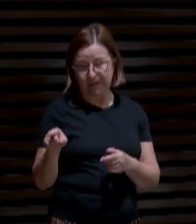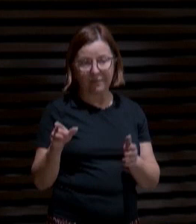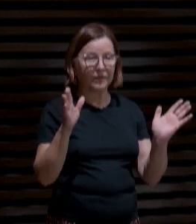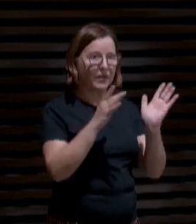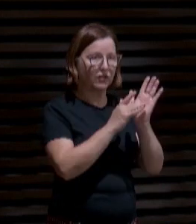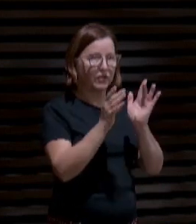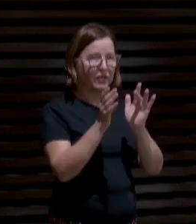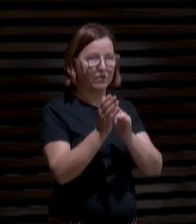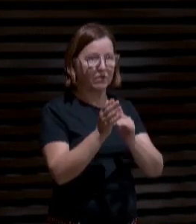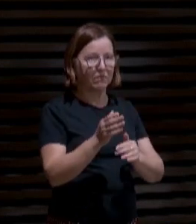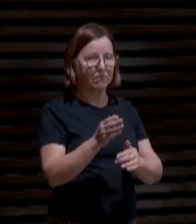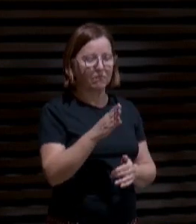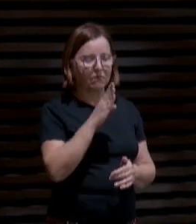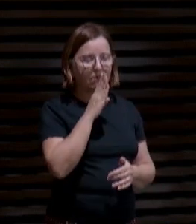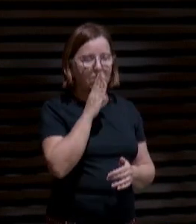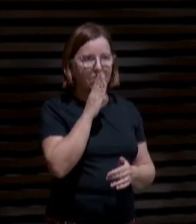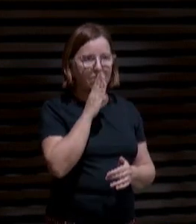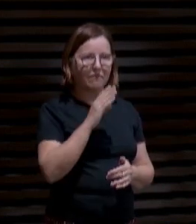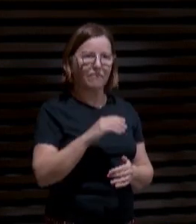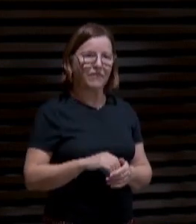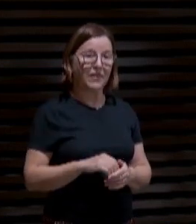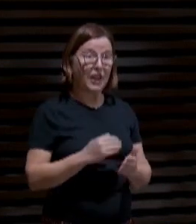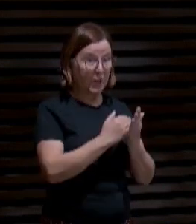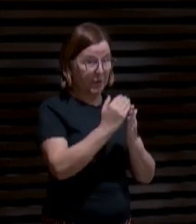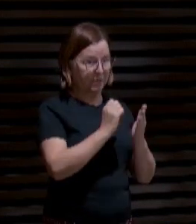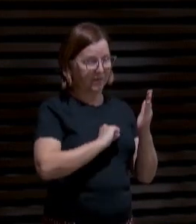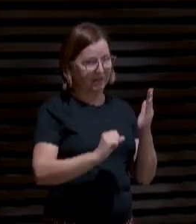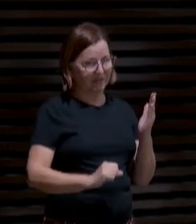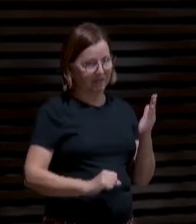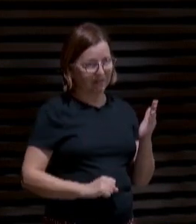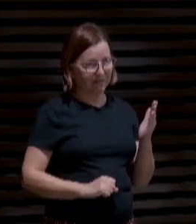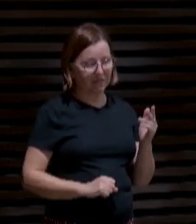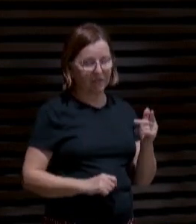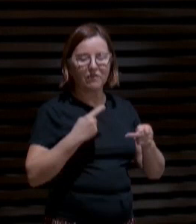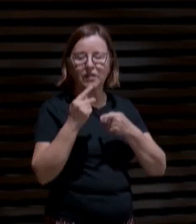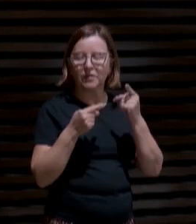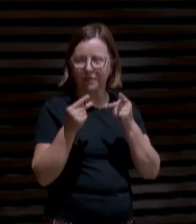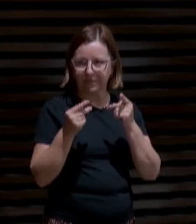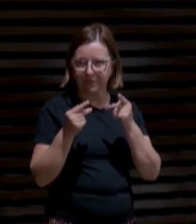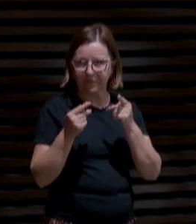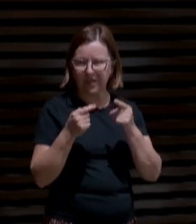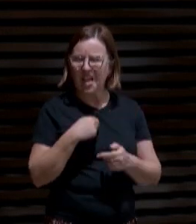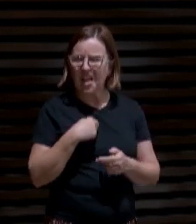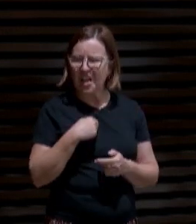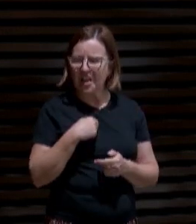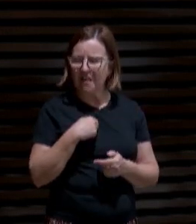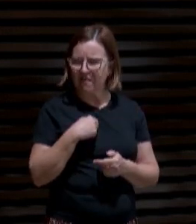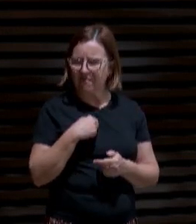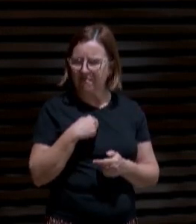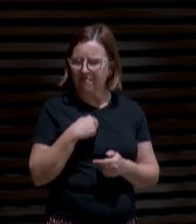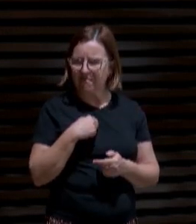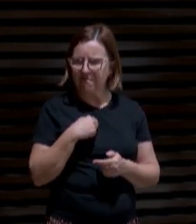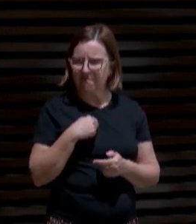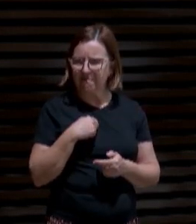Jesus, porém, guardou silêncio. E o sumo sacerdote lhe disse: Eu te conjuro pelo